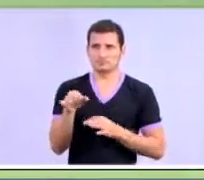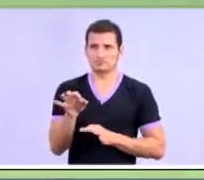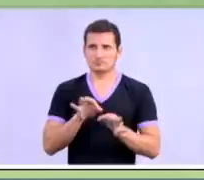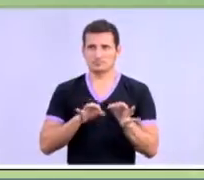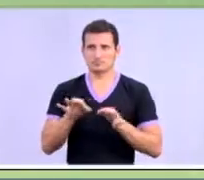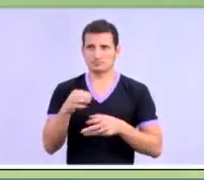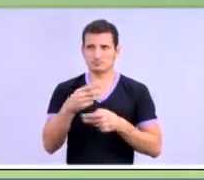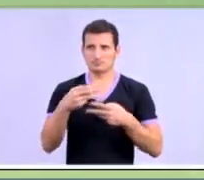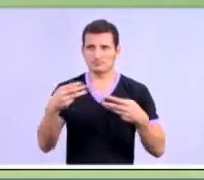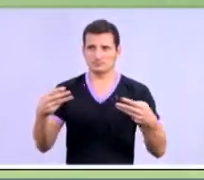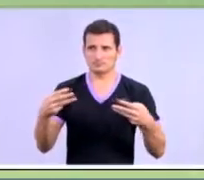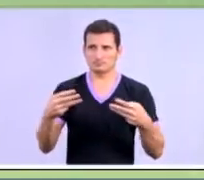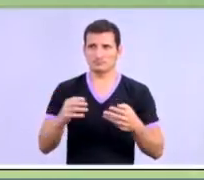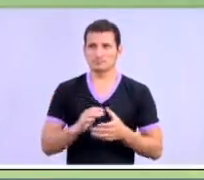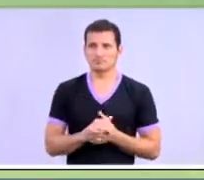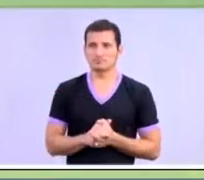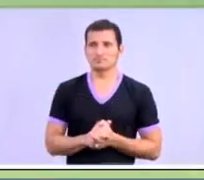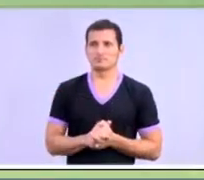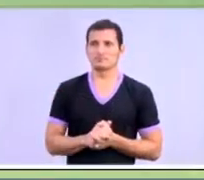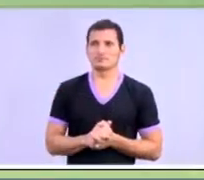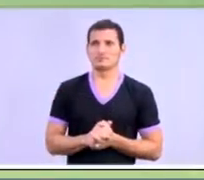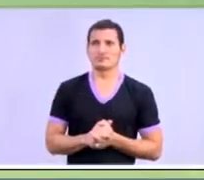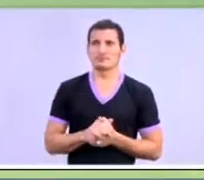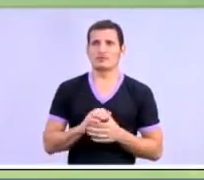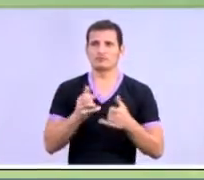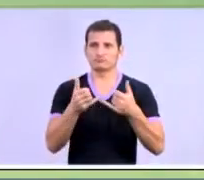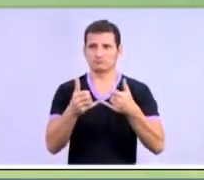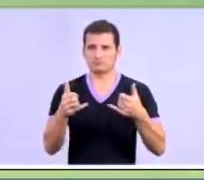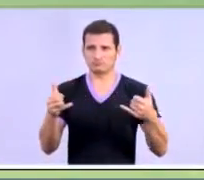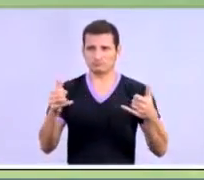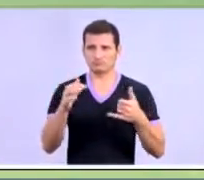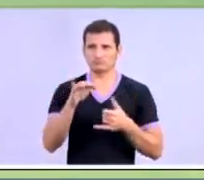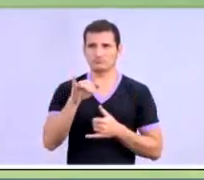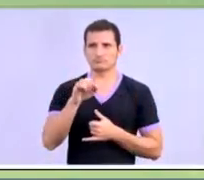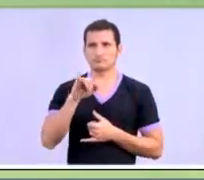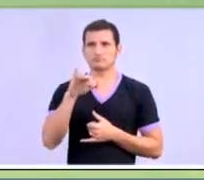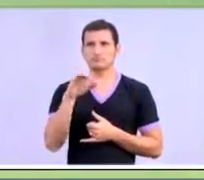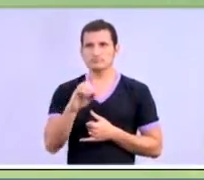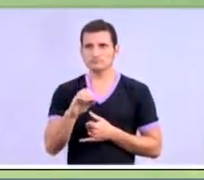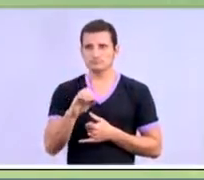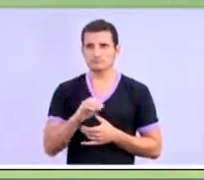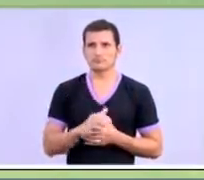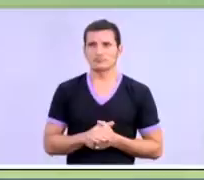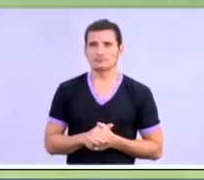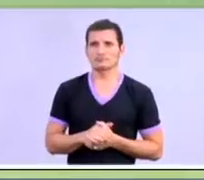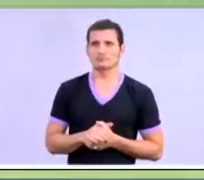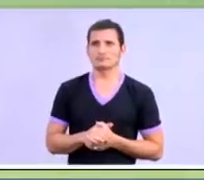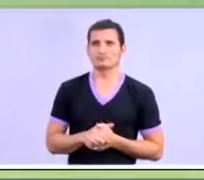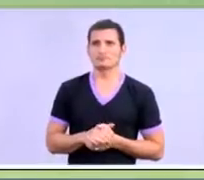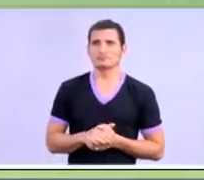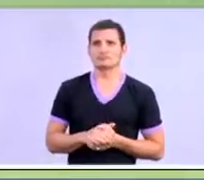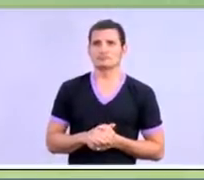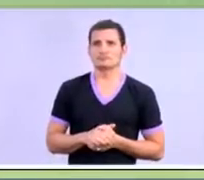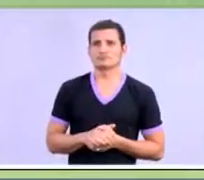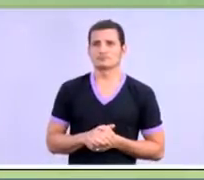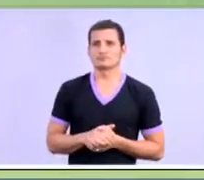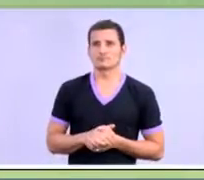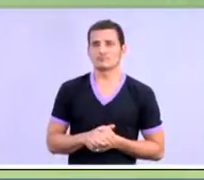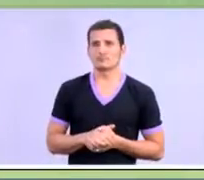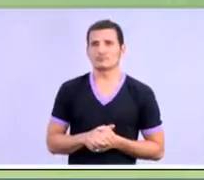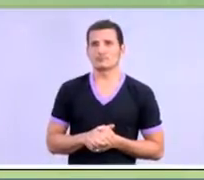dispositivos de hardware e o meio físico que compõe a rede. Ou seja, está relacionado lá embaixo com o modelo